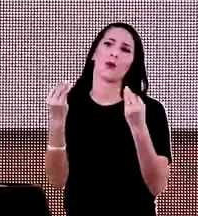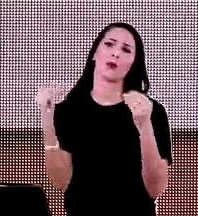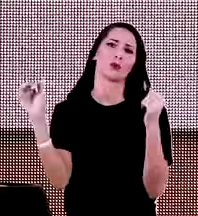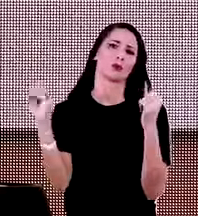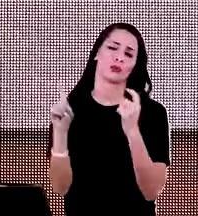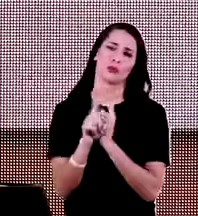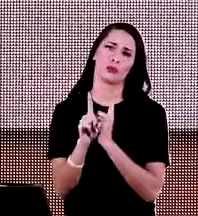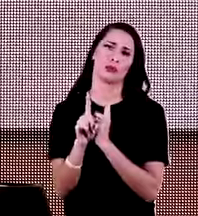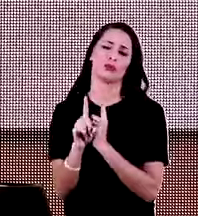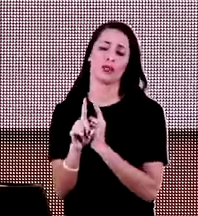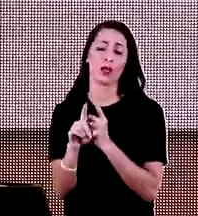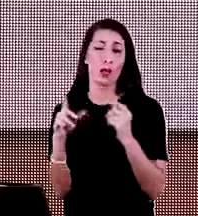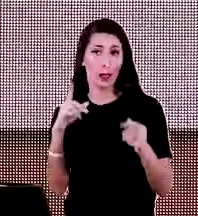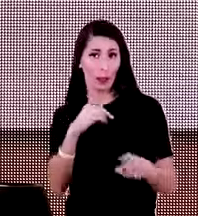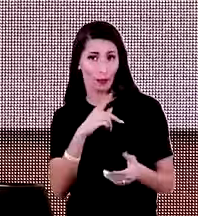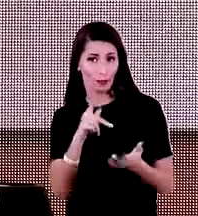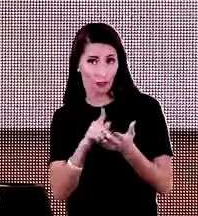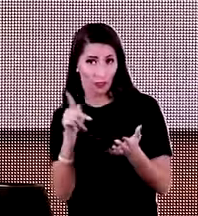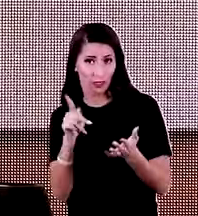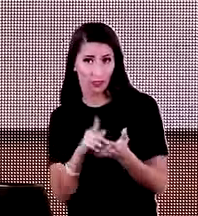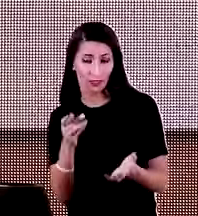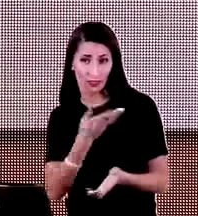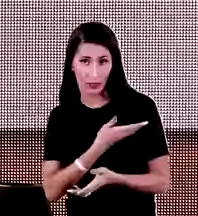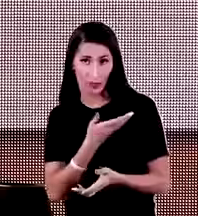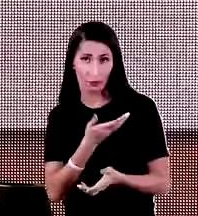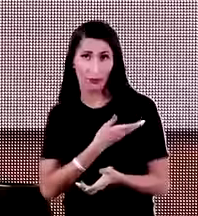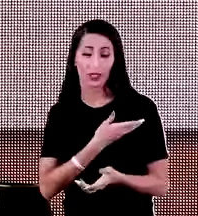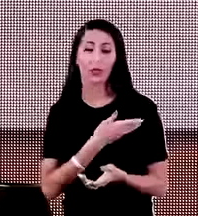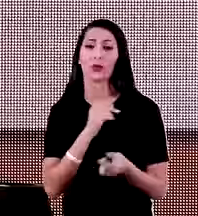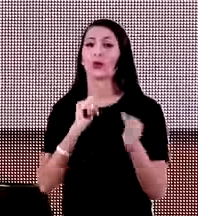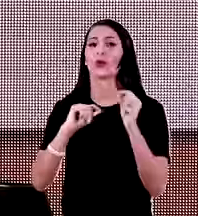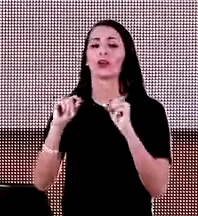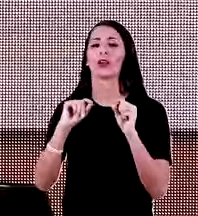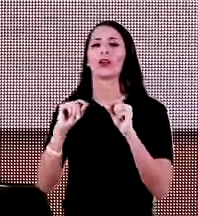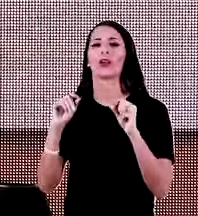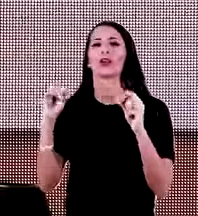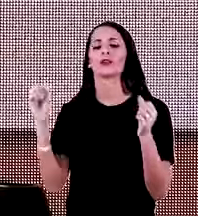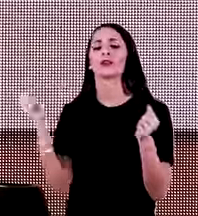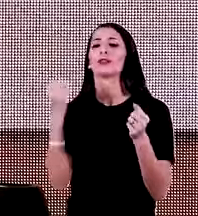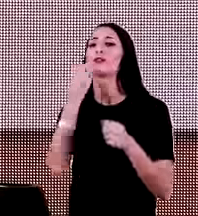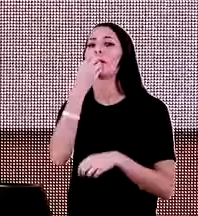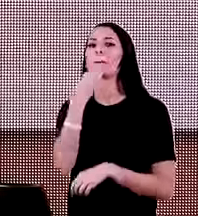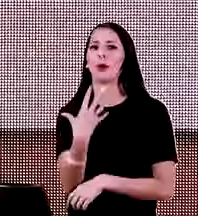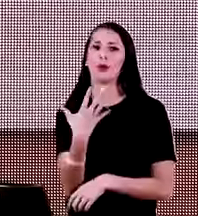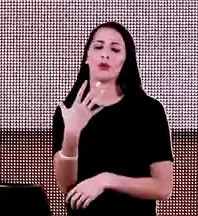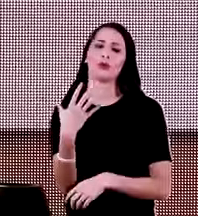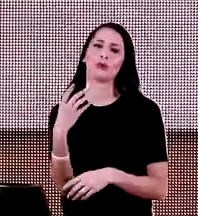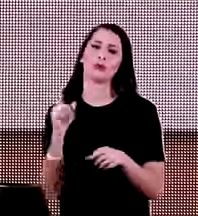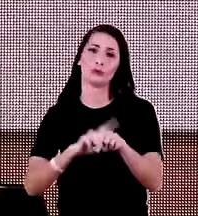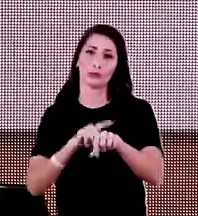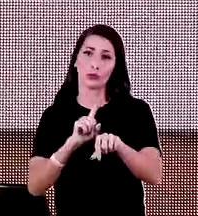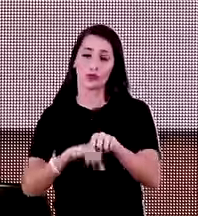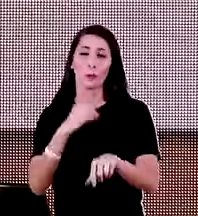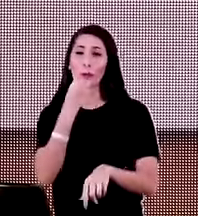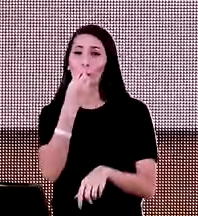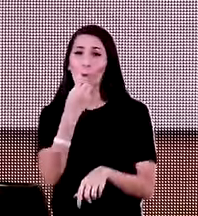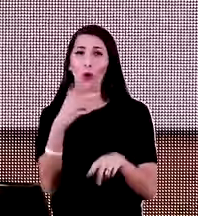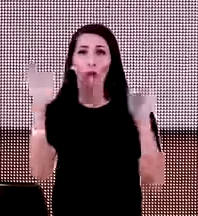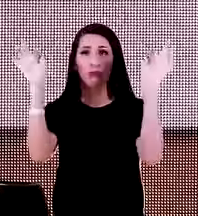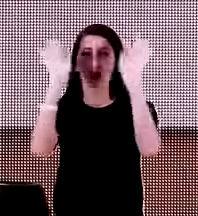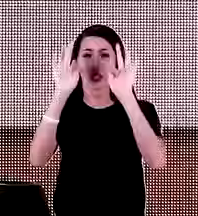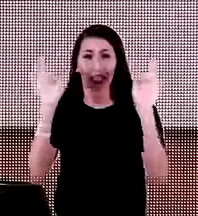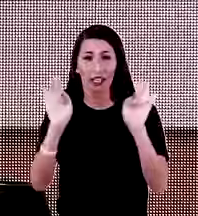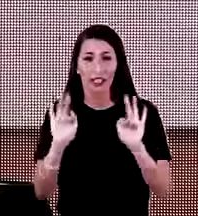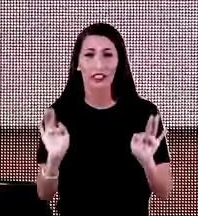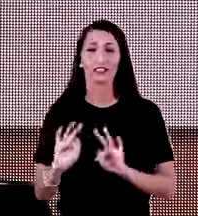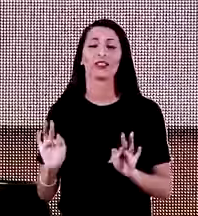verdade é quando você está bem. É não, minha gente? É quando você está feliz,